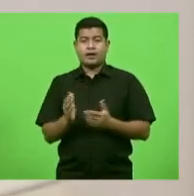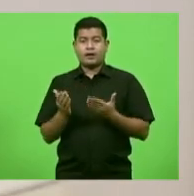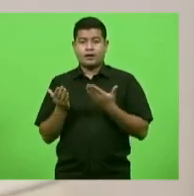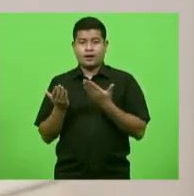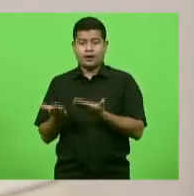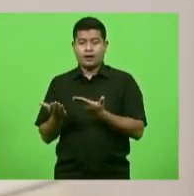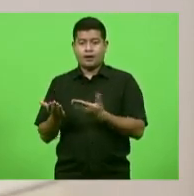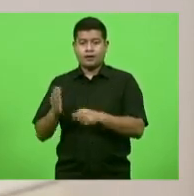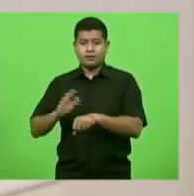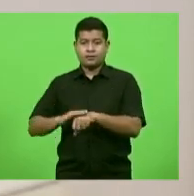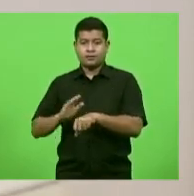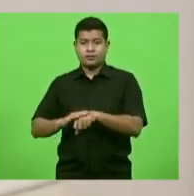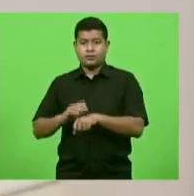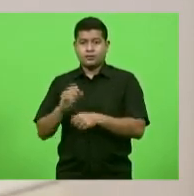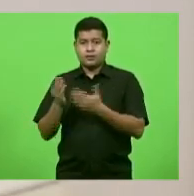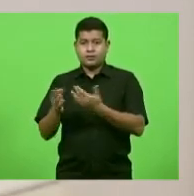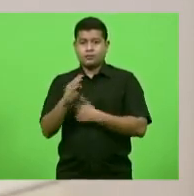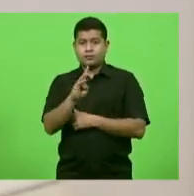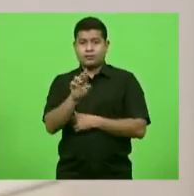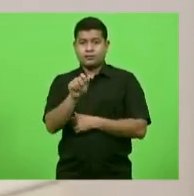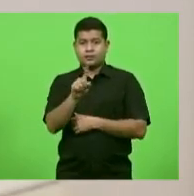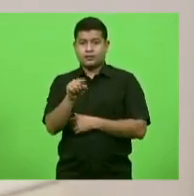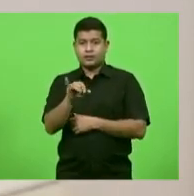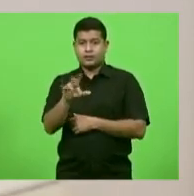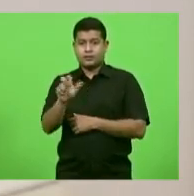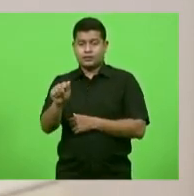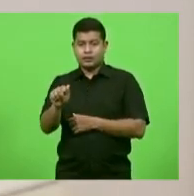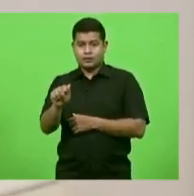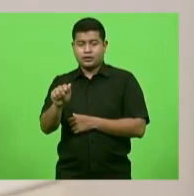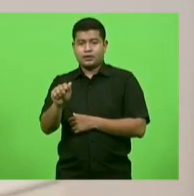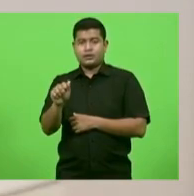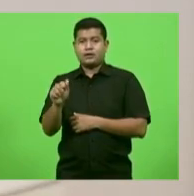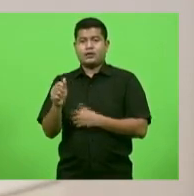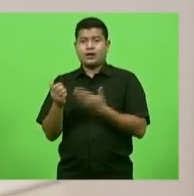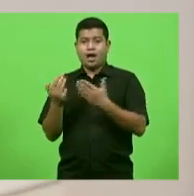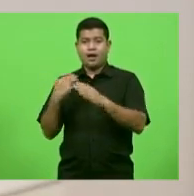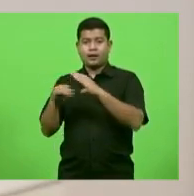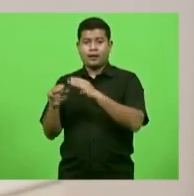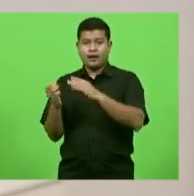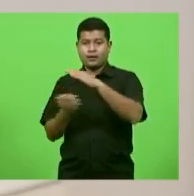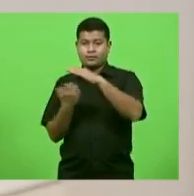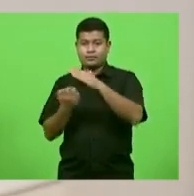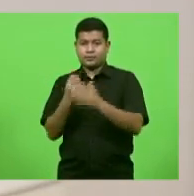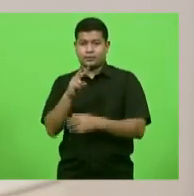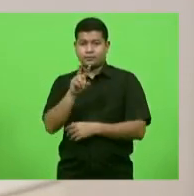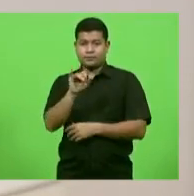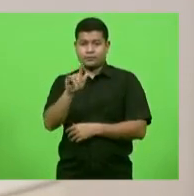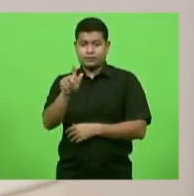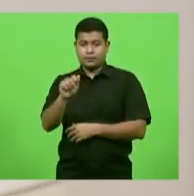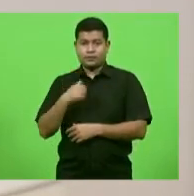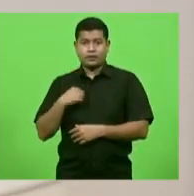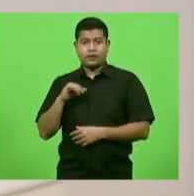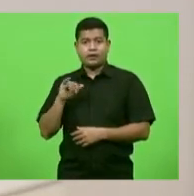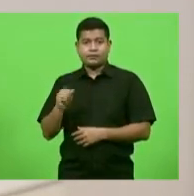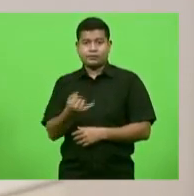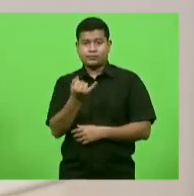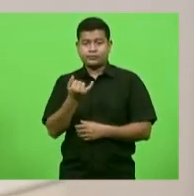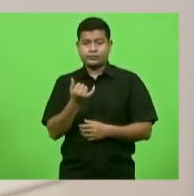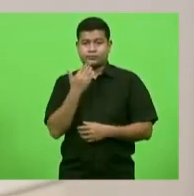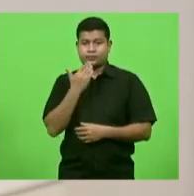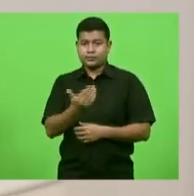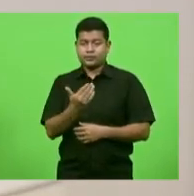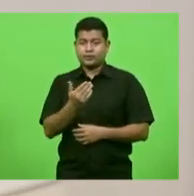proponente da empresa Brazilian Trading para Veiga Med, oportunidade em que ainda solicitou o pagamento do valor pelo